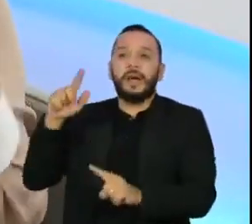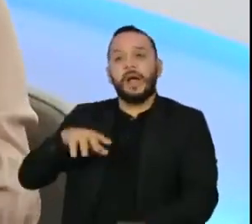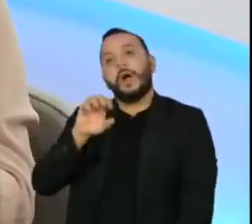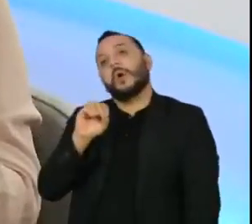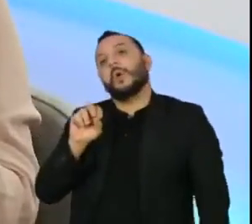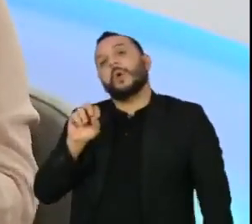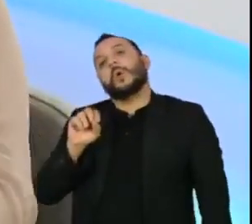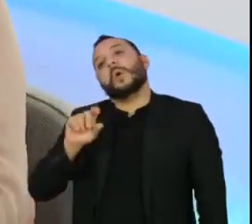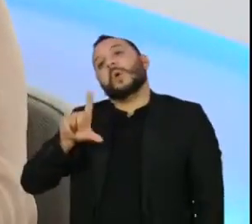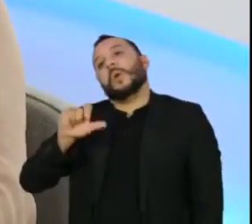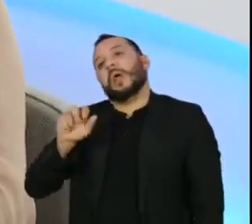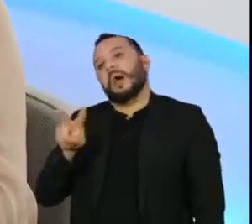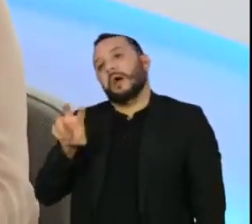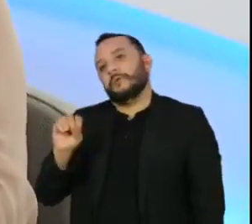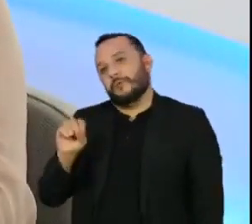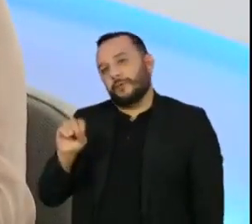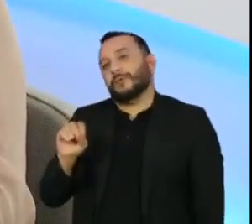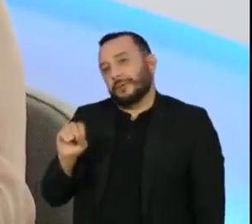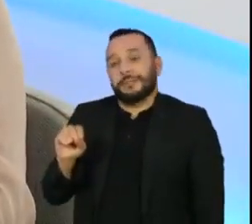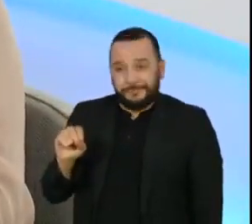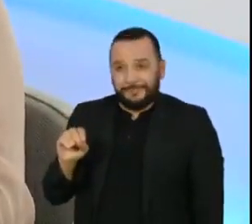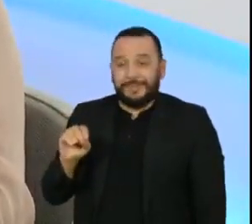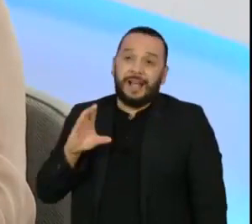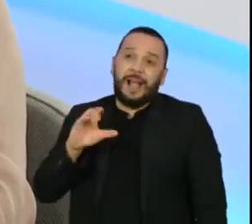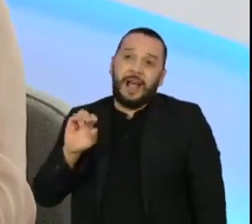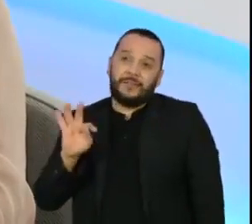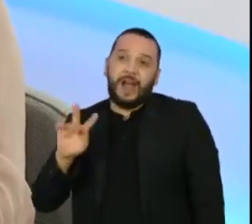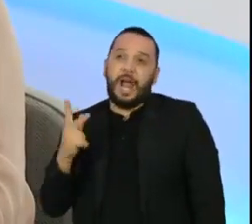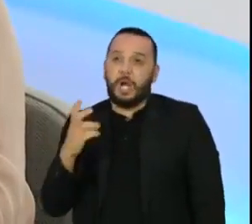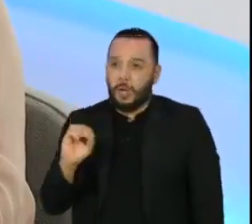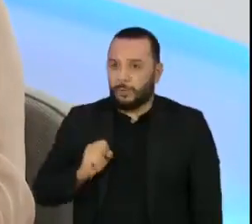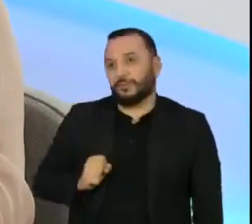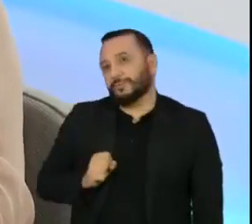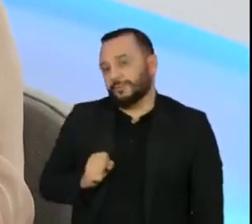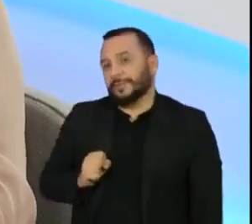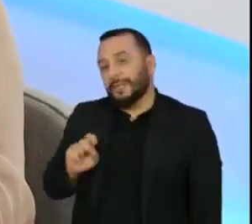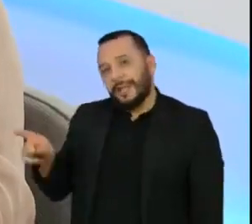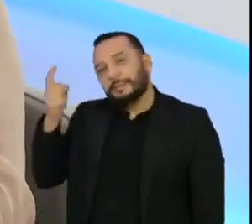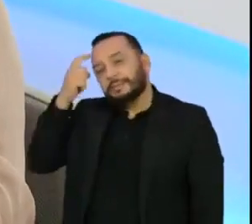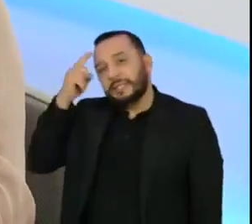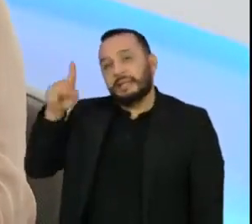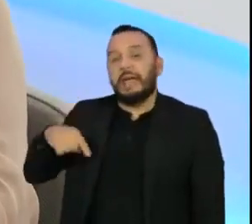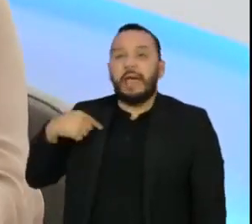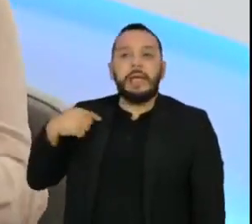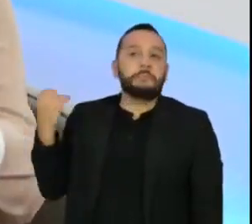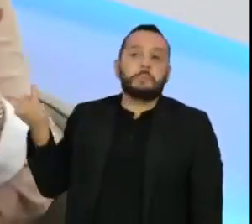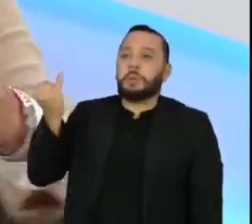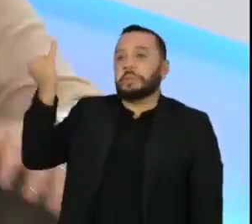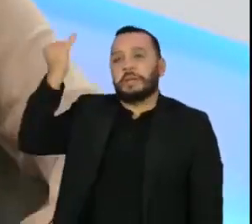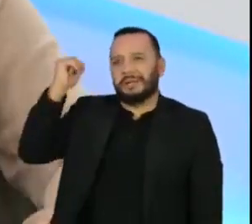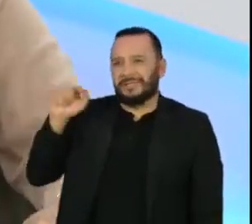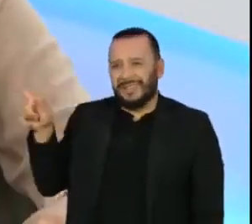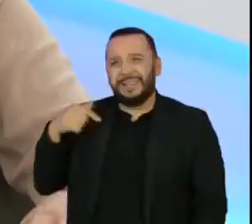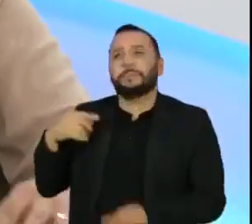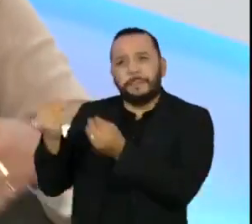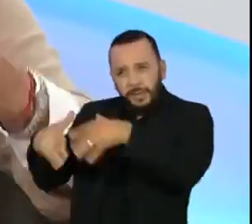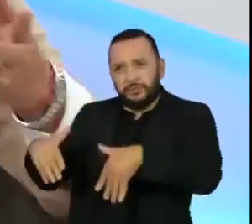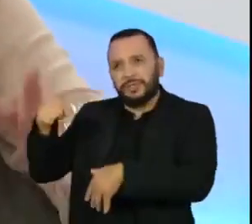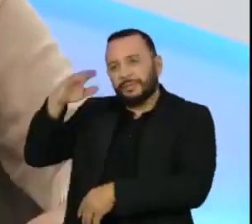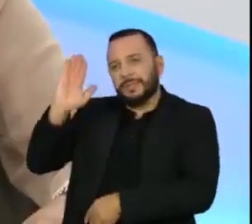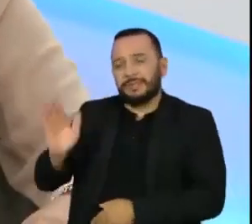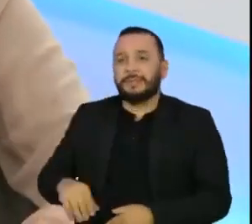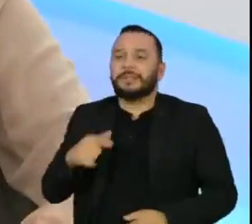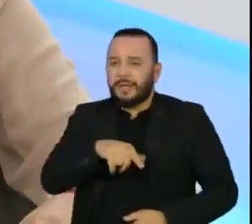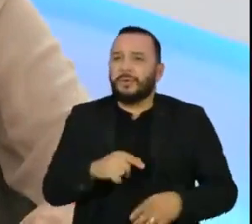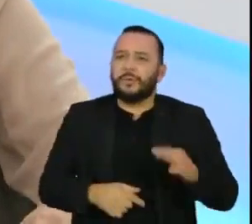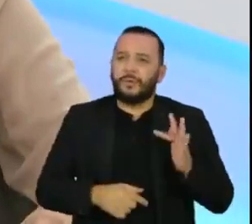e que se acha muito importante e essencial e tem dado muito prejuízo ao país Então esse rapaz é